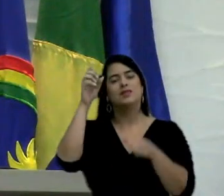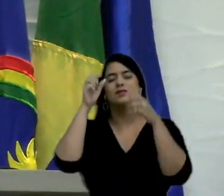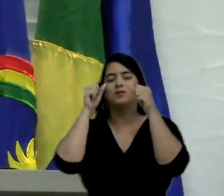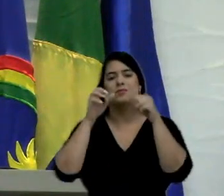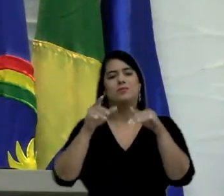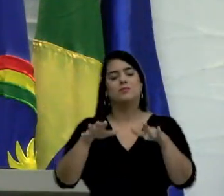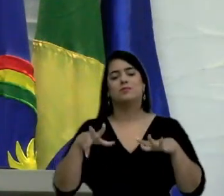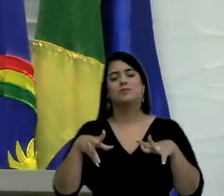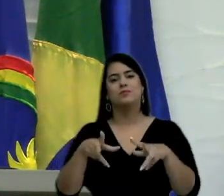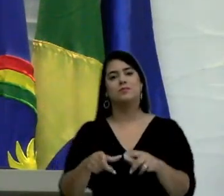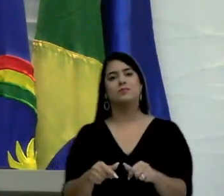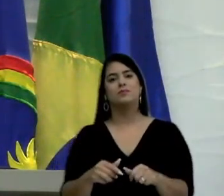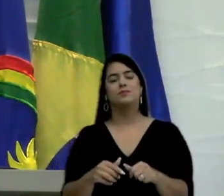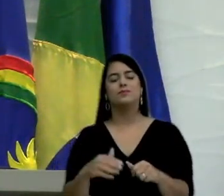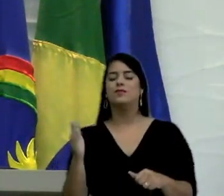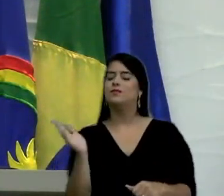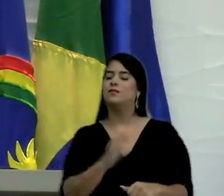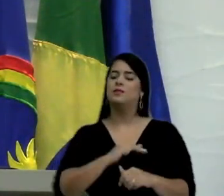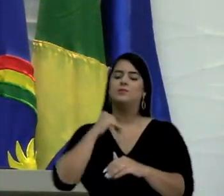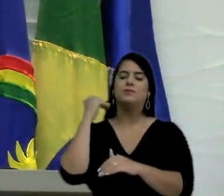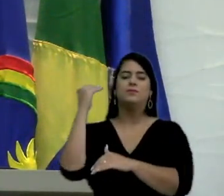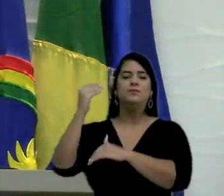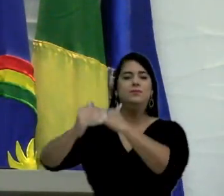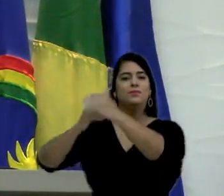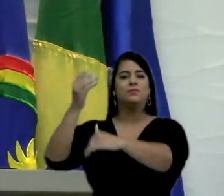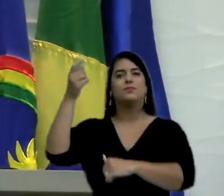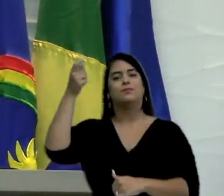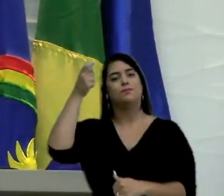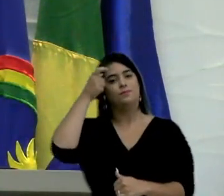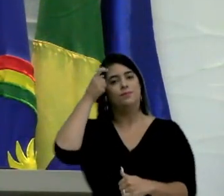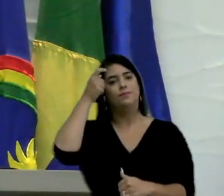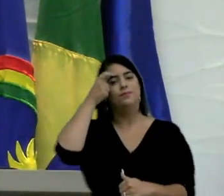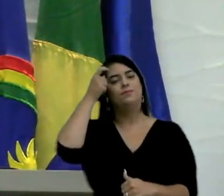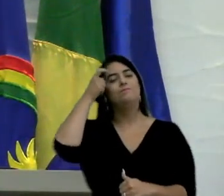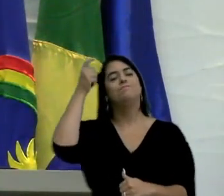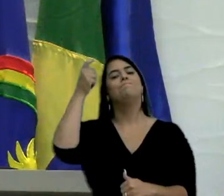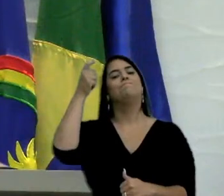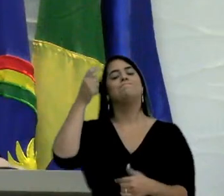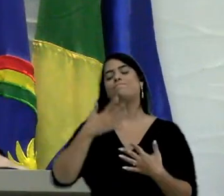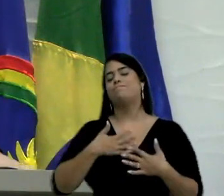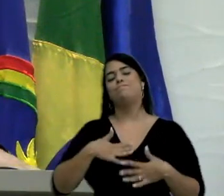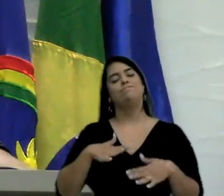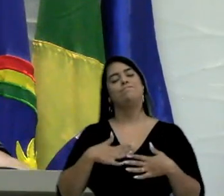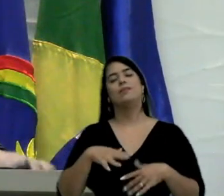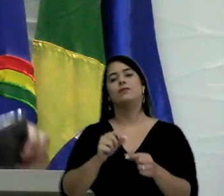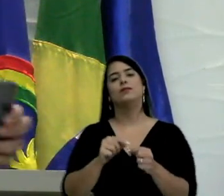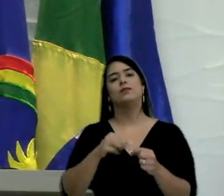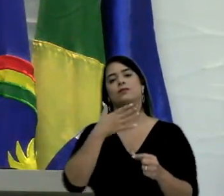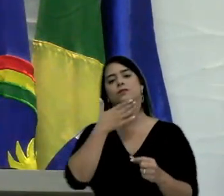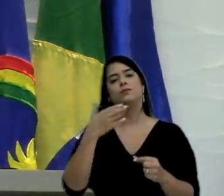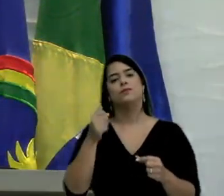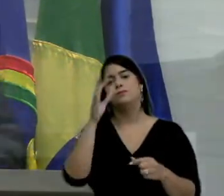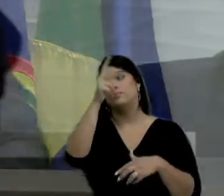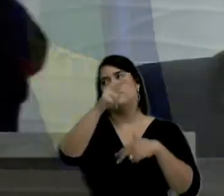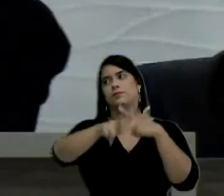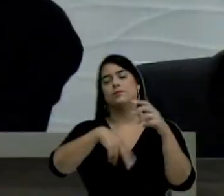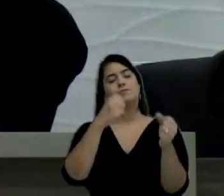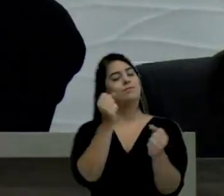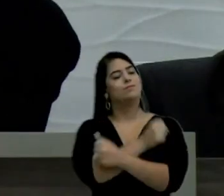todos e vamos adiante com a consciência limpa de que estamos fazendo o melhor pro São Bento un forte